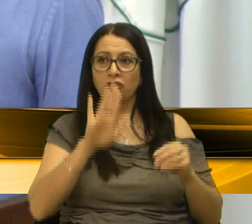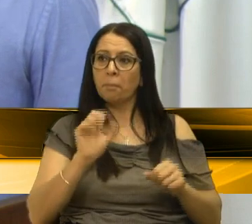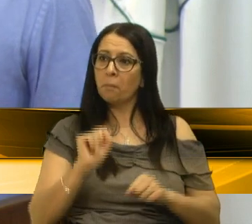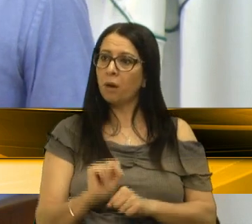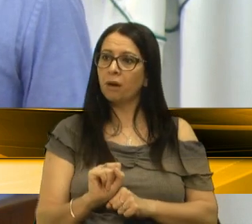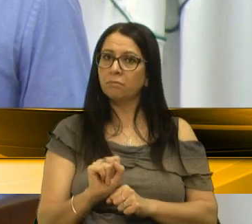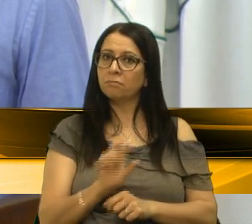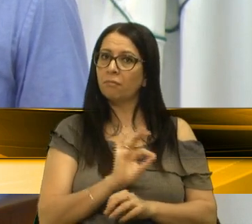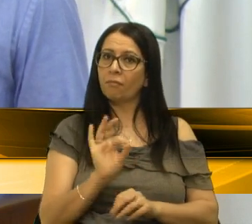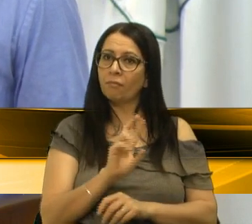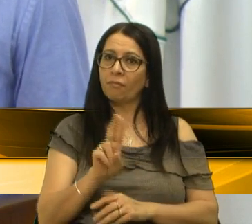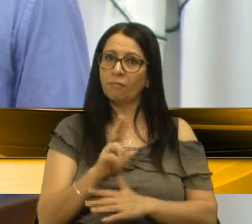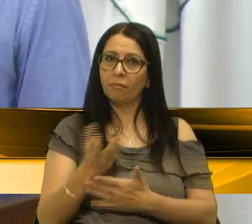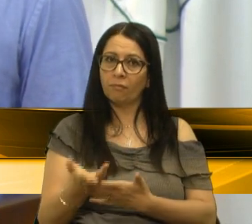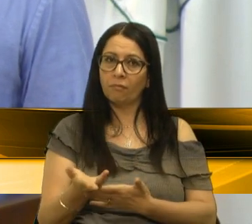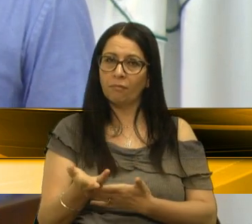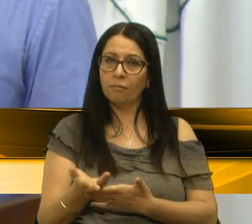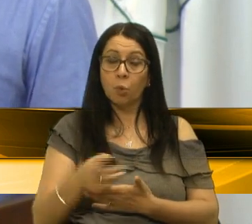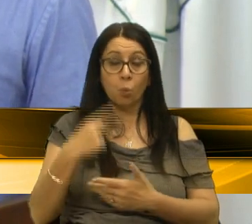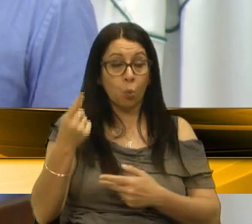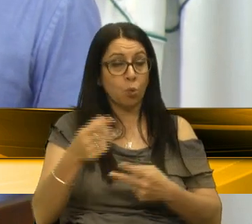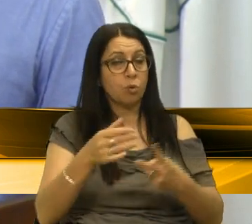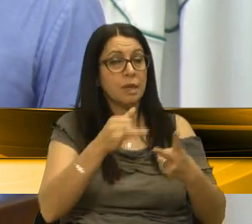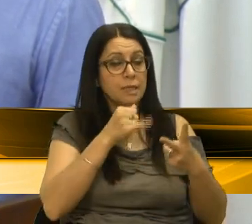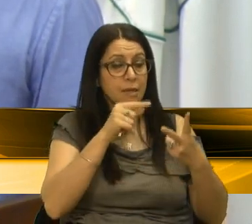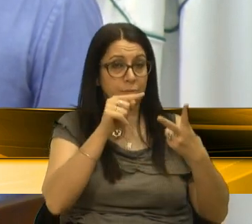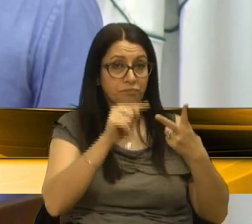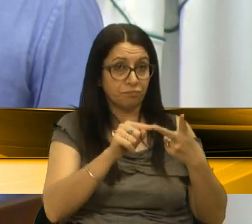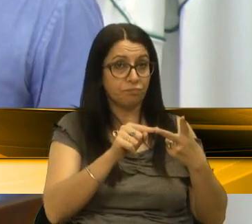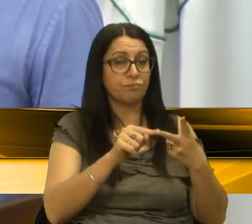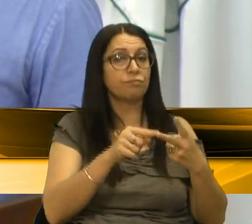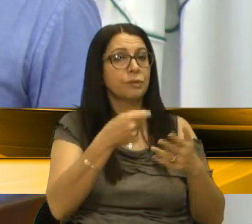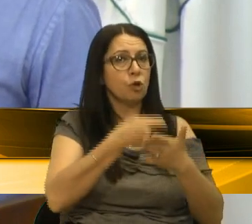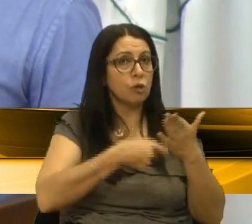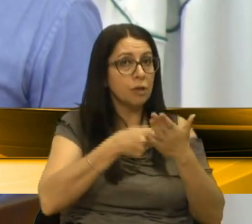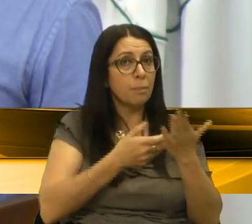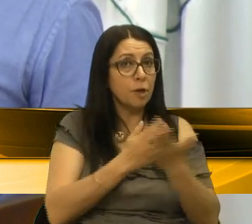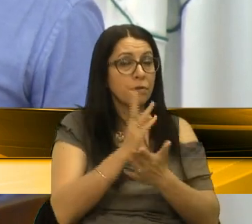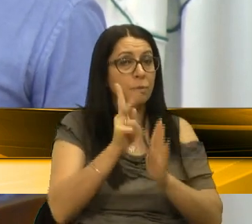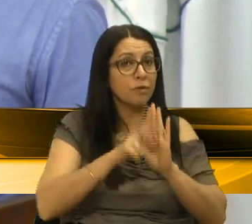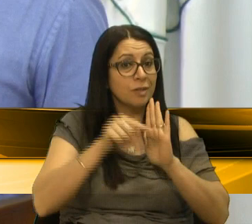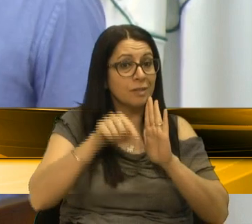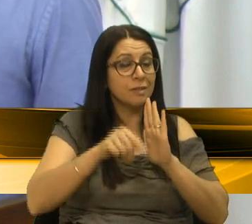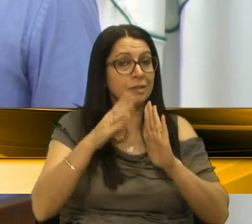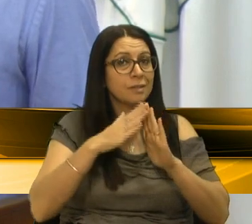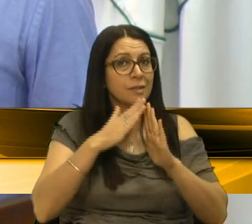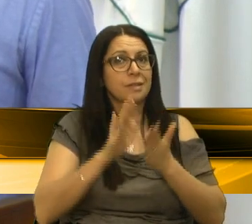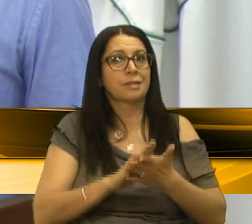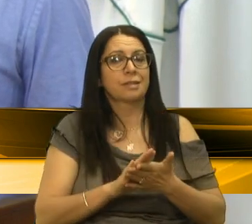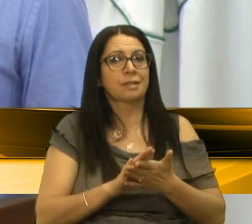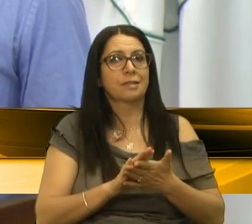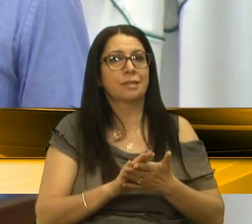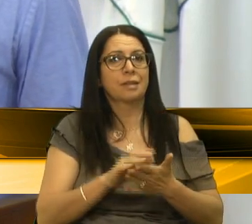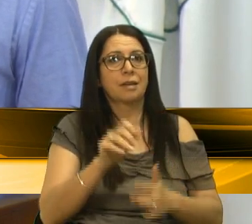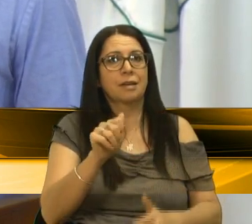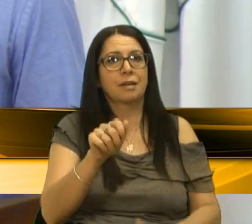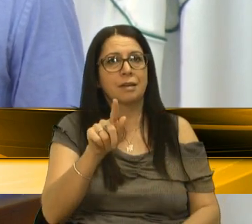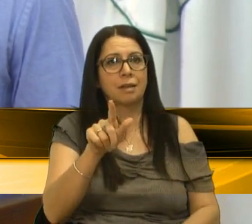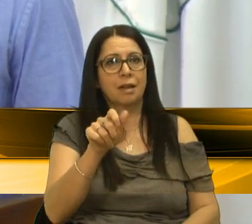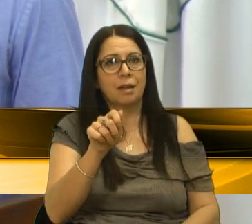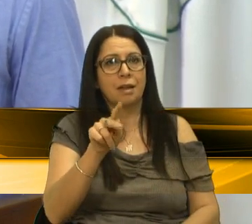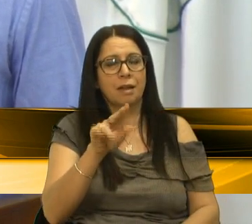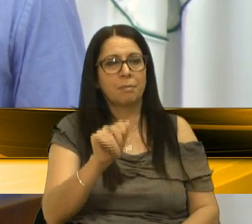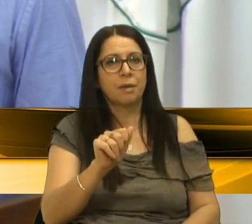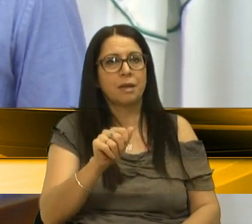nenhuma utilização. Outro exemplo que tanto lutamos e que aprovamos um projeto nesta casa, a Agápia, da Pesca